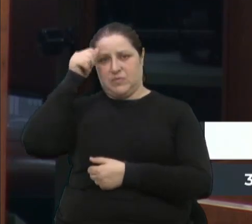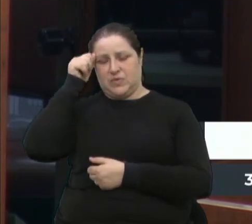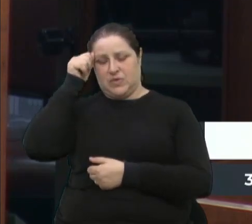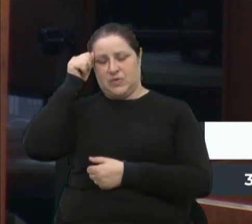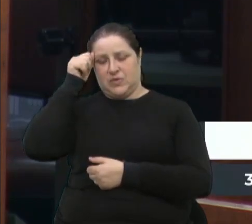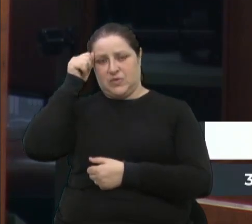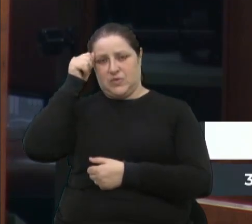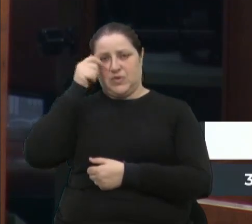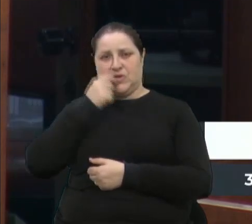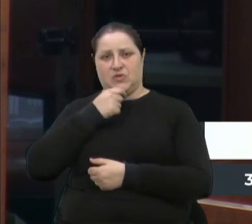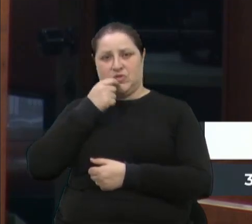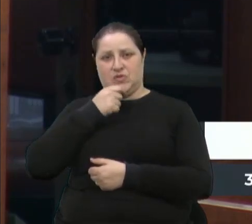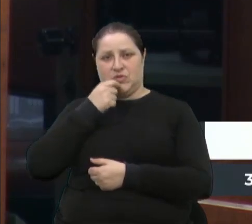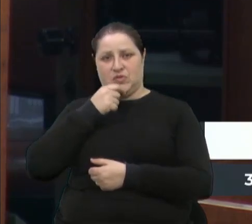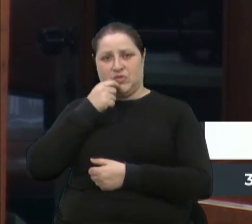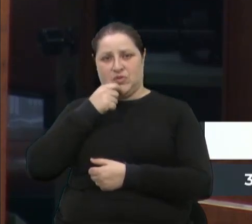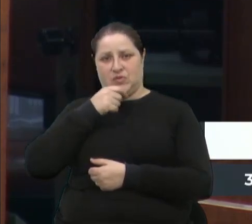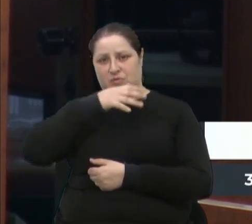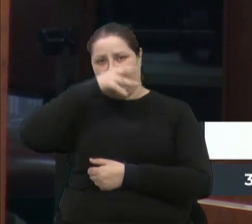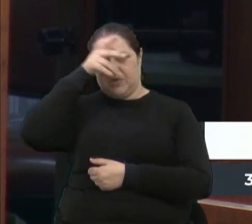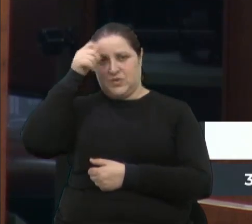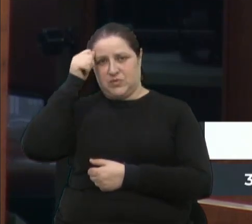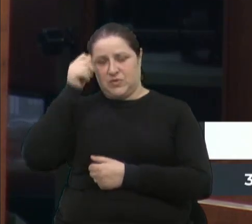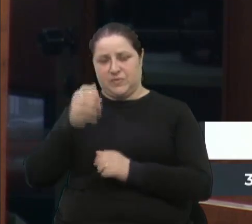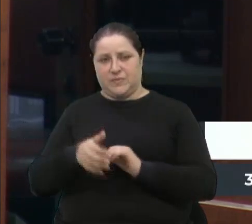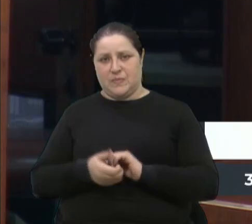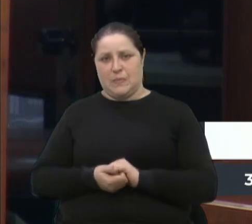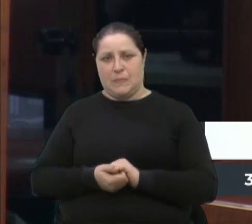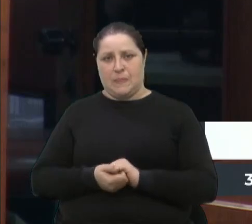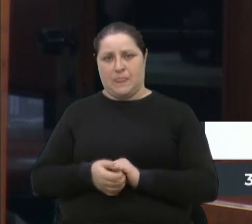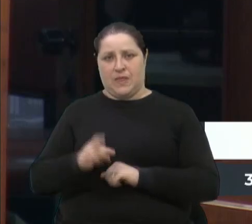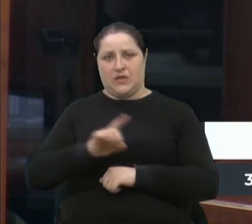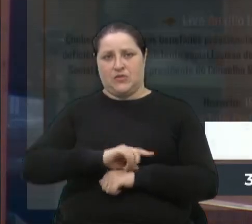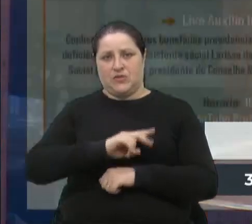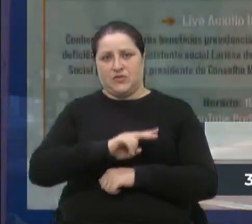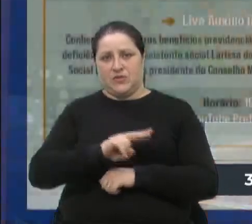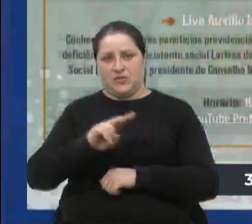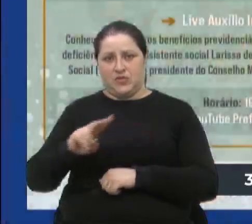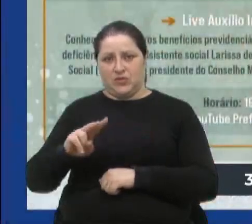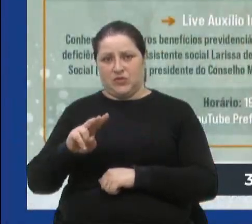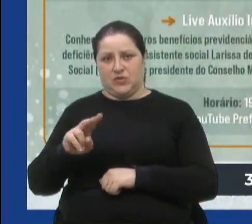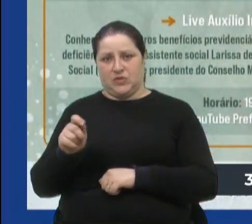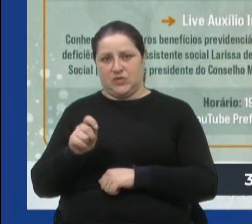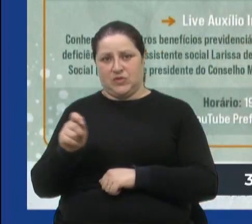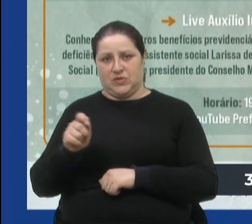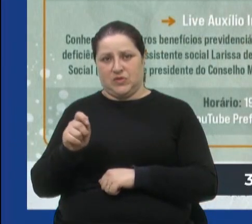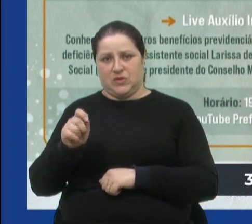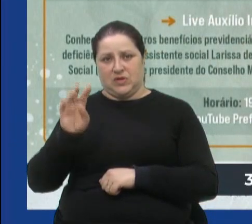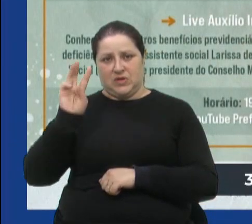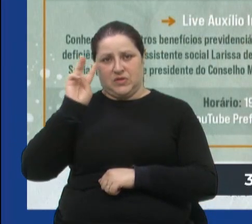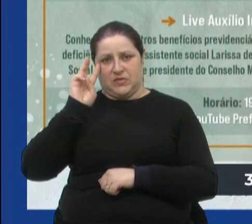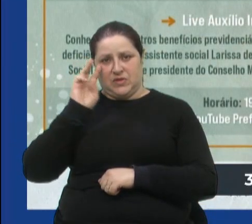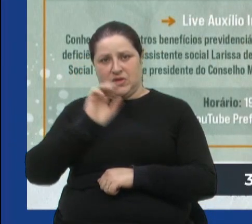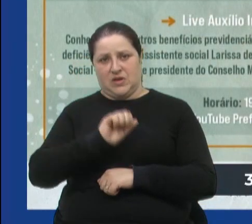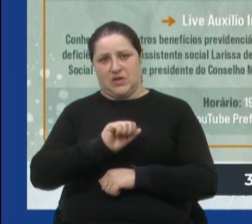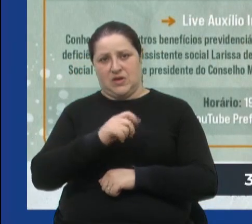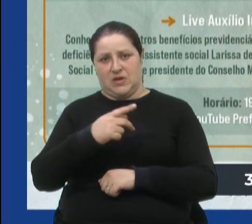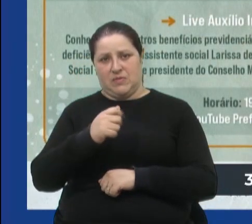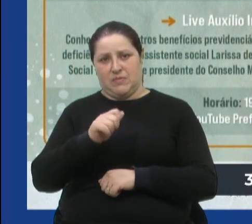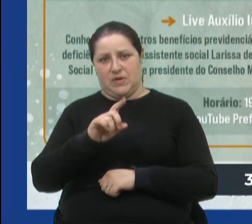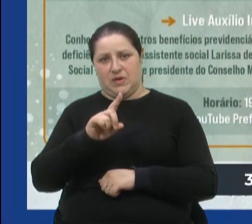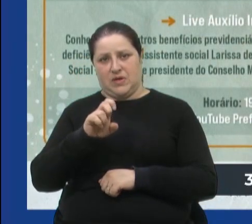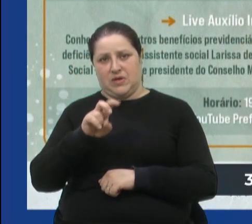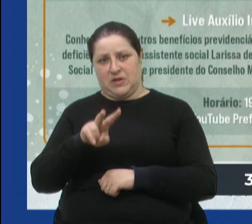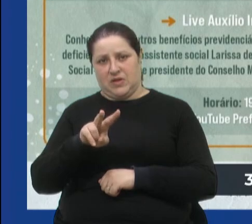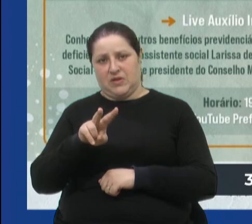Sul. Dia 22/8, terça-feira, a APADEV de portas abertas para a cidade. Então,